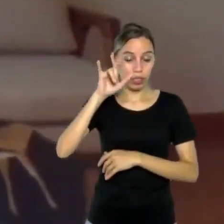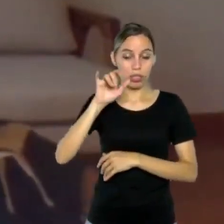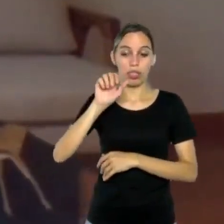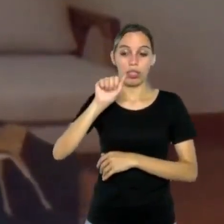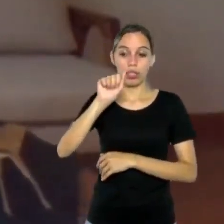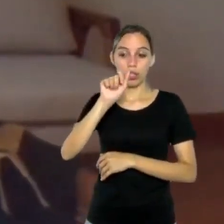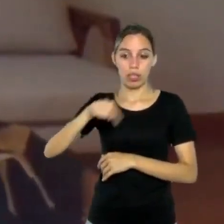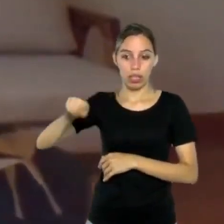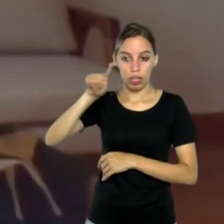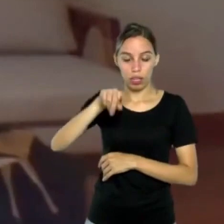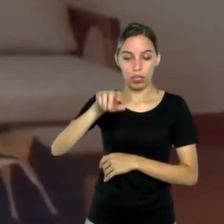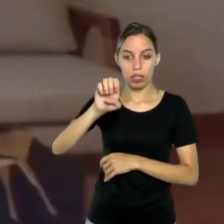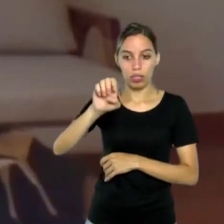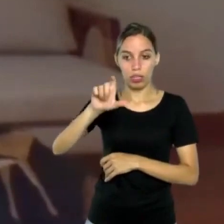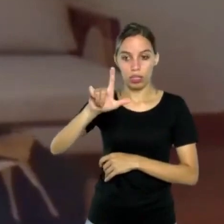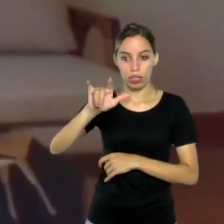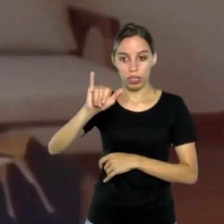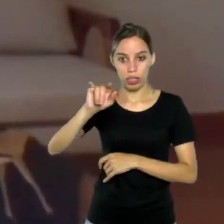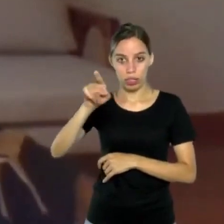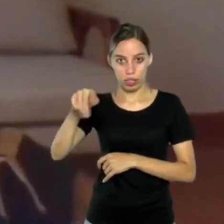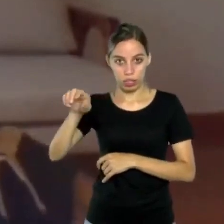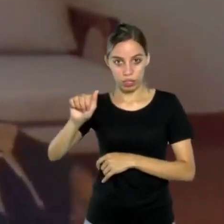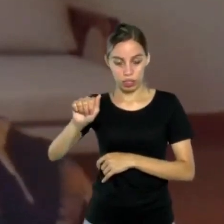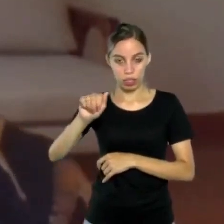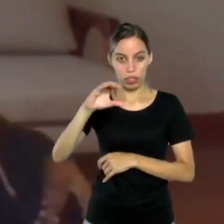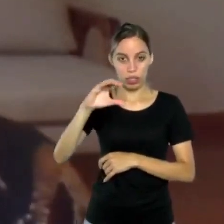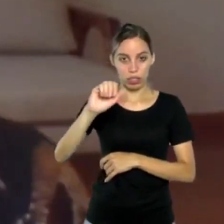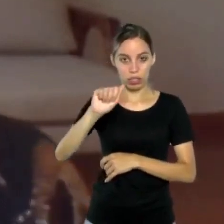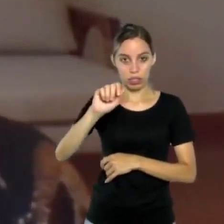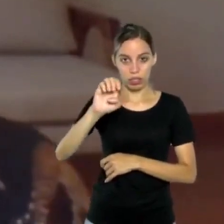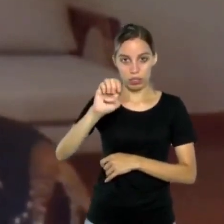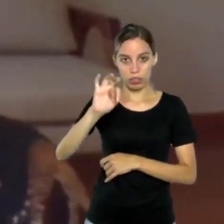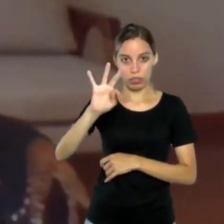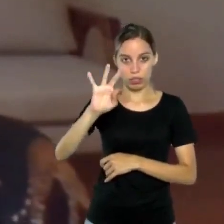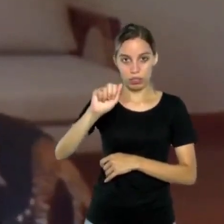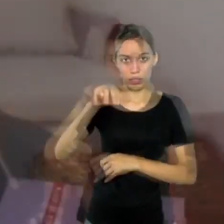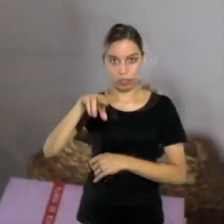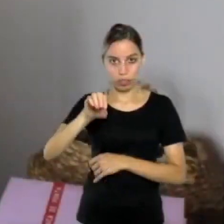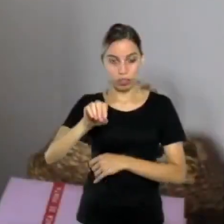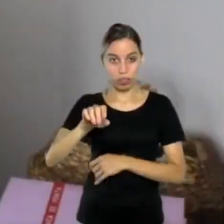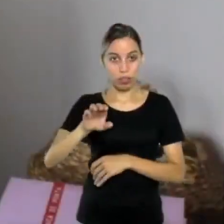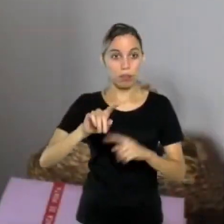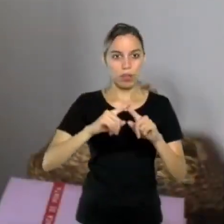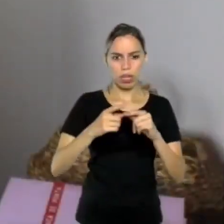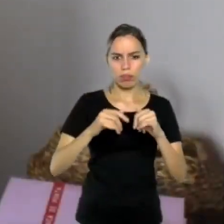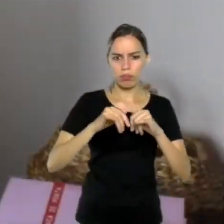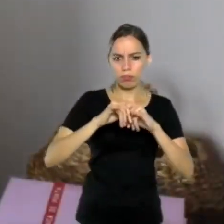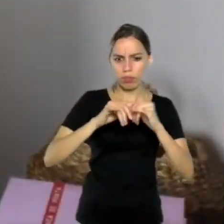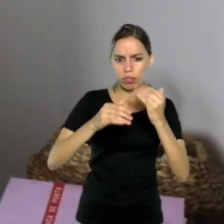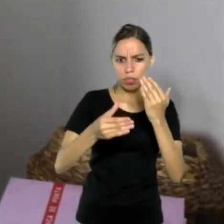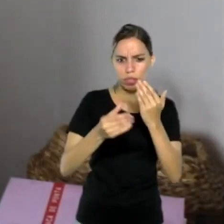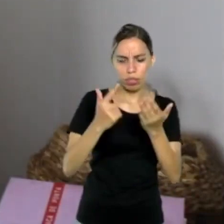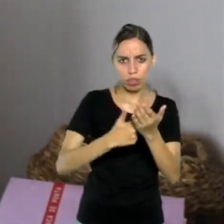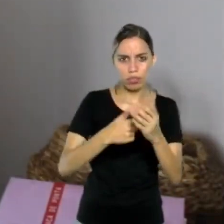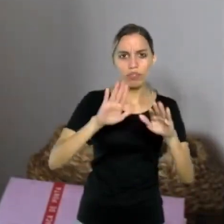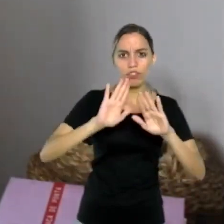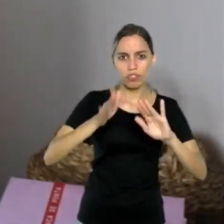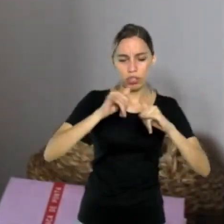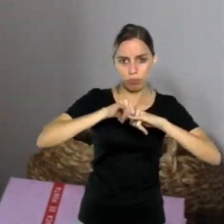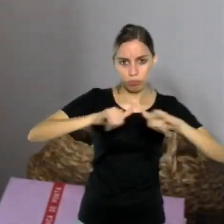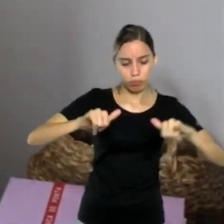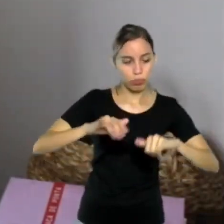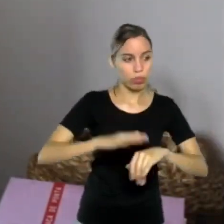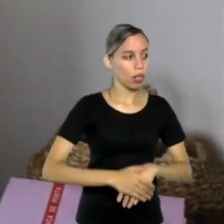lançamento presencial, mas o livro já está na rua. É isso, muito obrigada, Elisa, obrigada, Raíssa, você que está